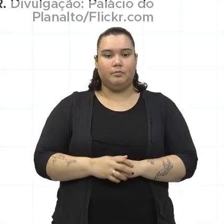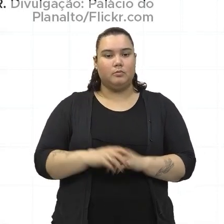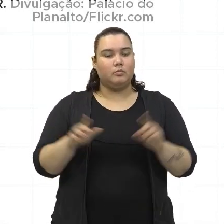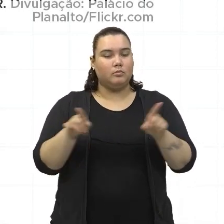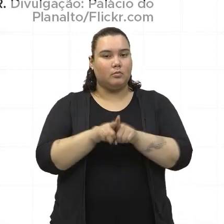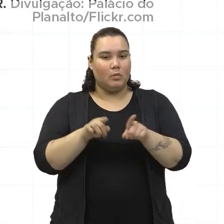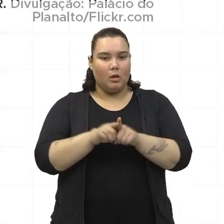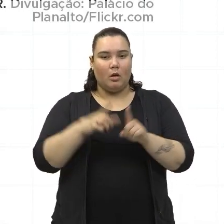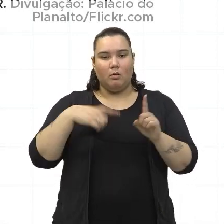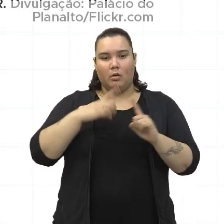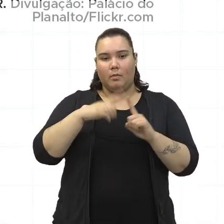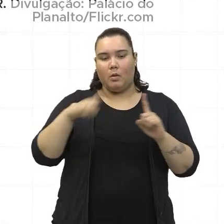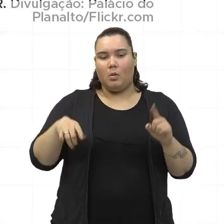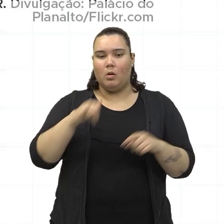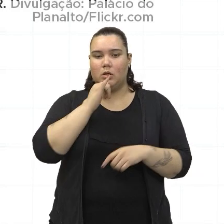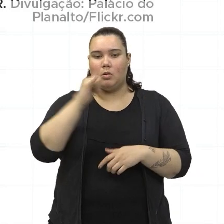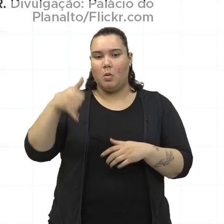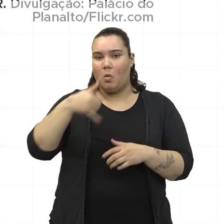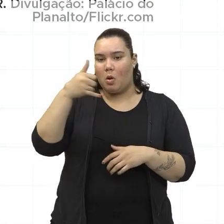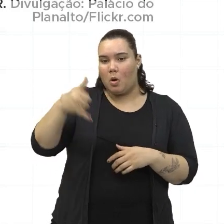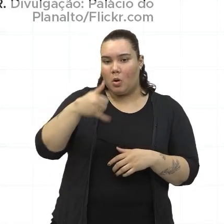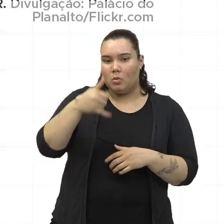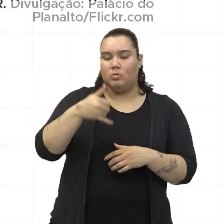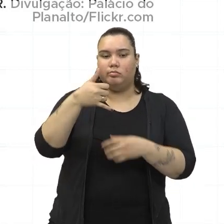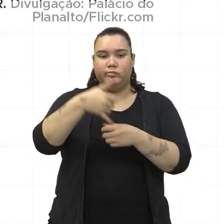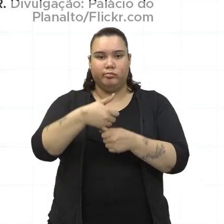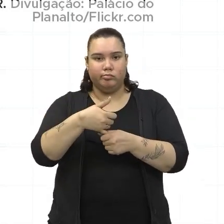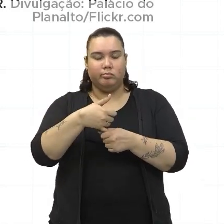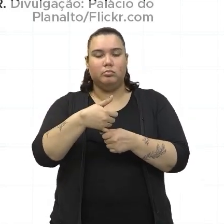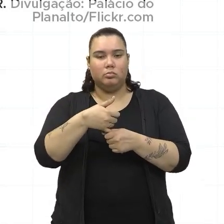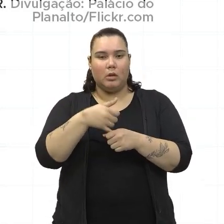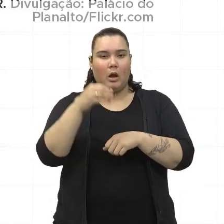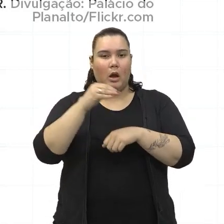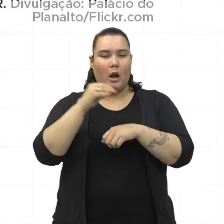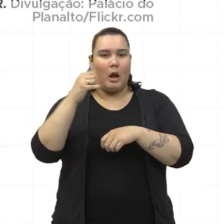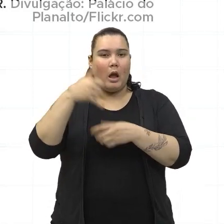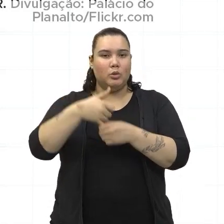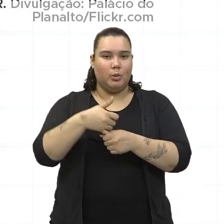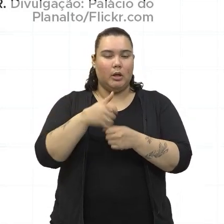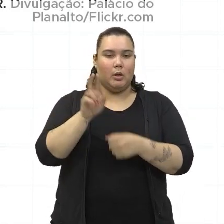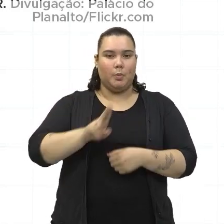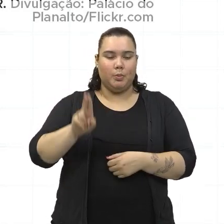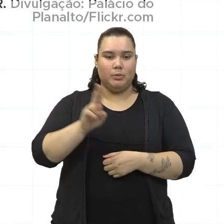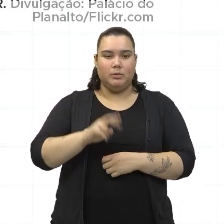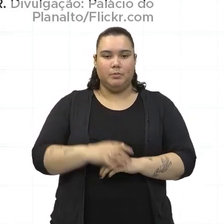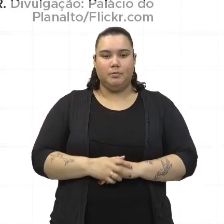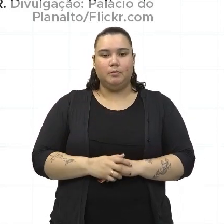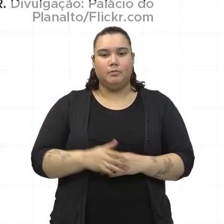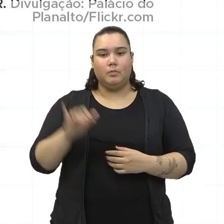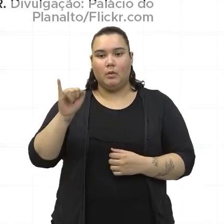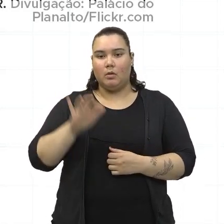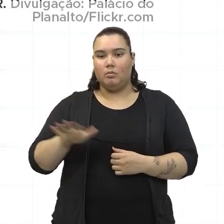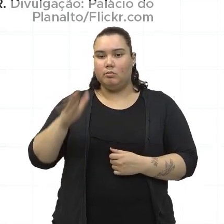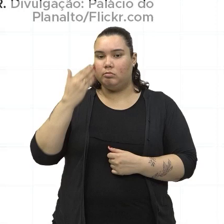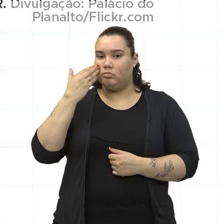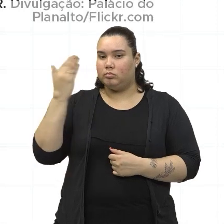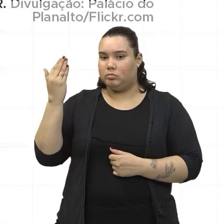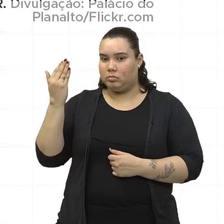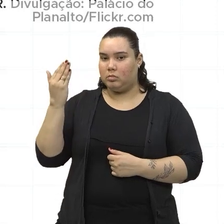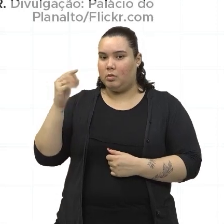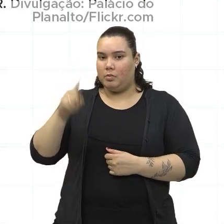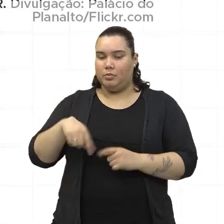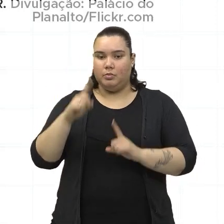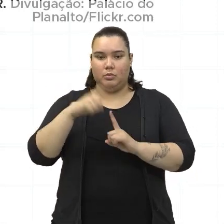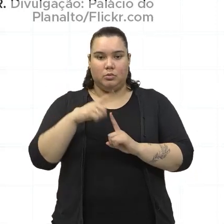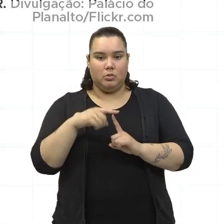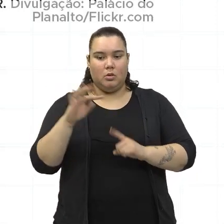dessa fonte, derivados de petróleo como o óleo diesel, né? Então, olha aí, na imagem você visualiza aí uma usina termoelétrica e,